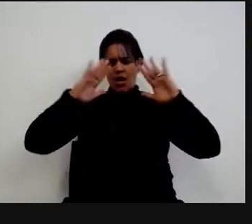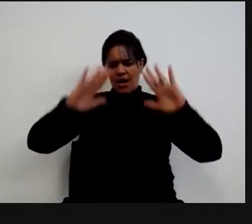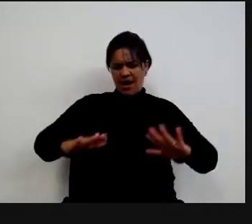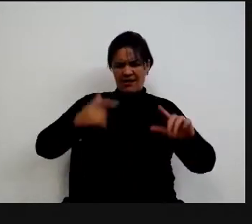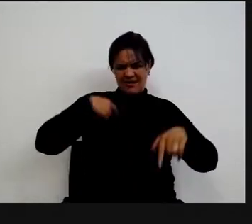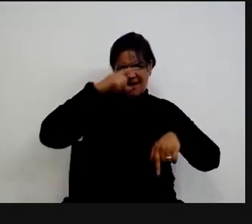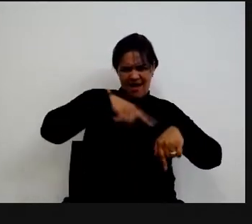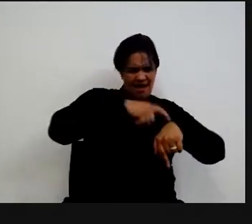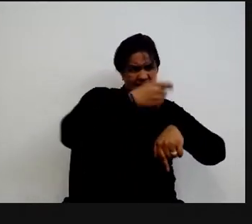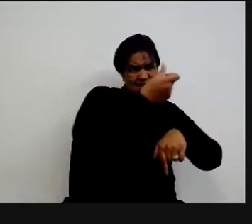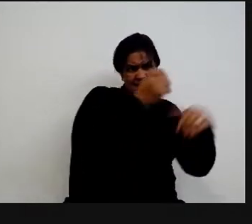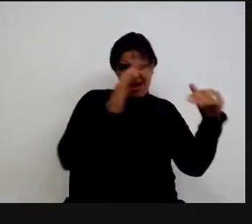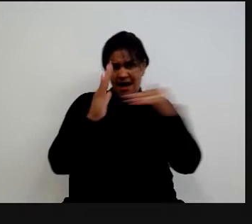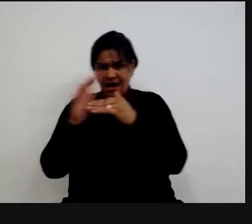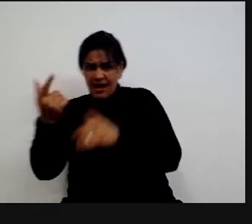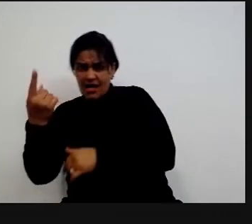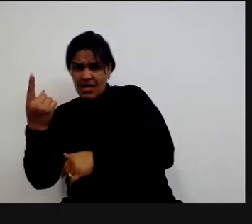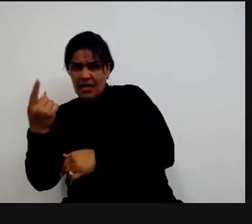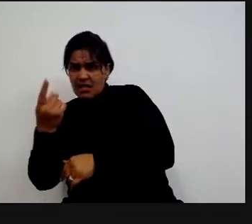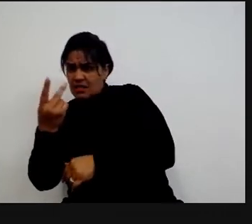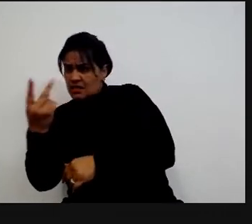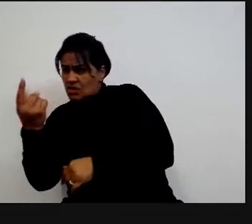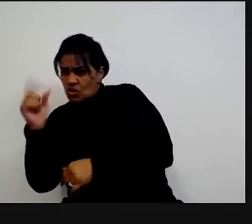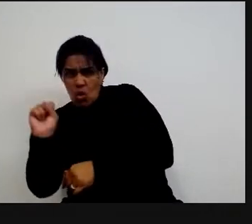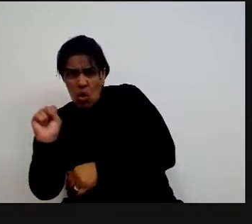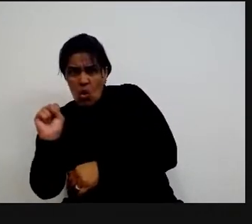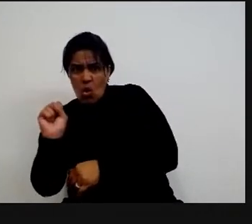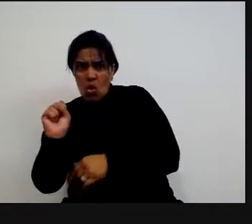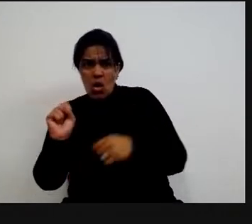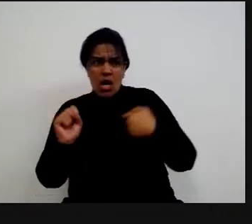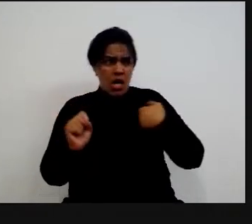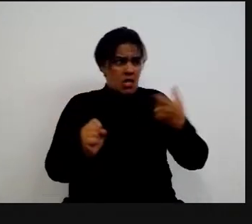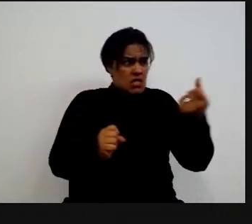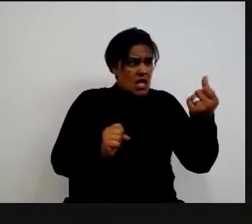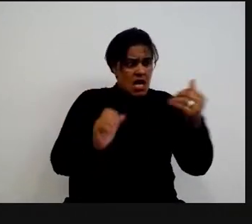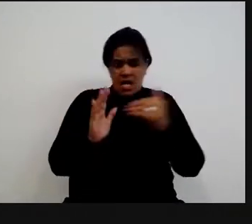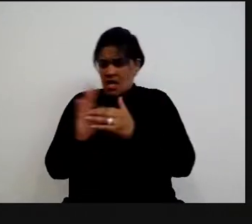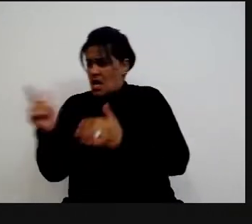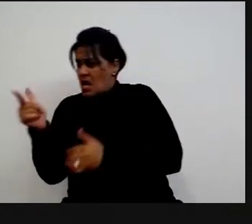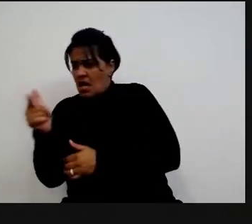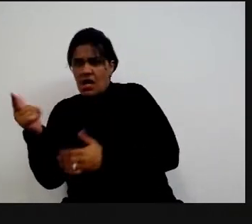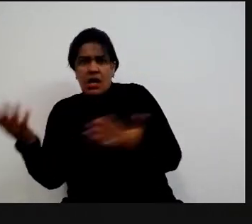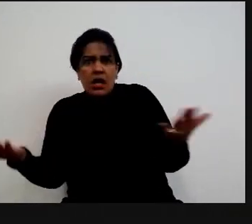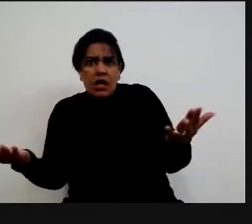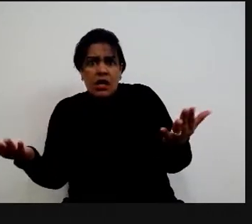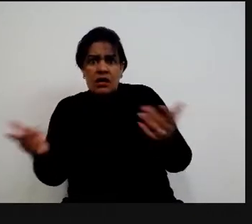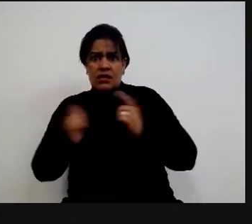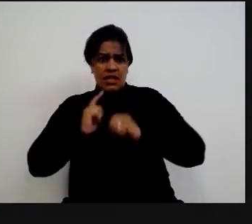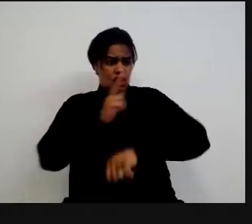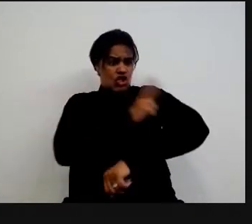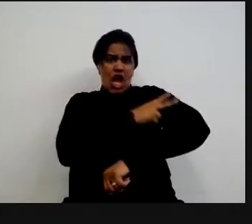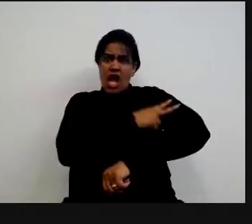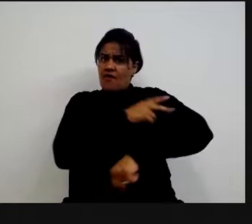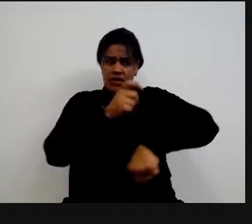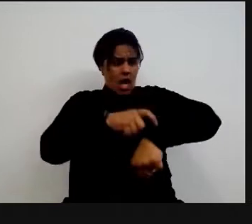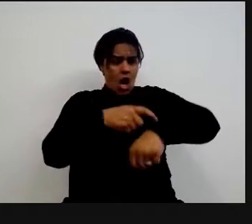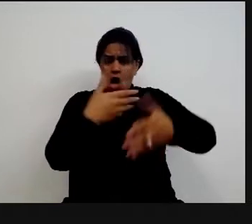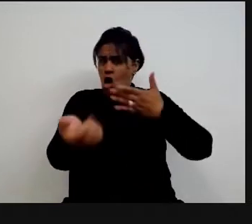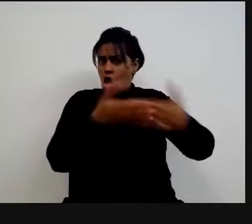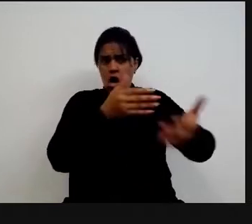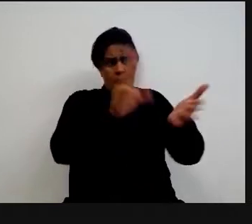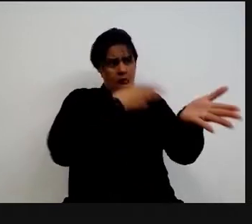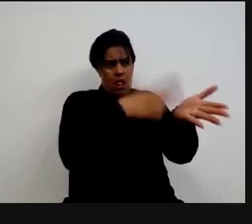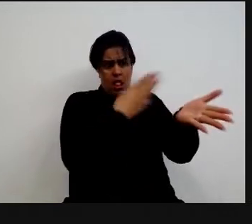às 18? É de 6 às 22? Existem chefes doidos que não têm isso, então ele quer falar em